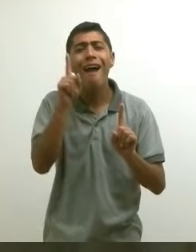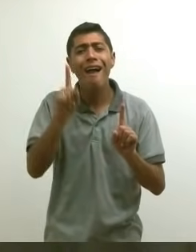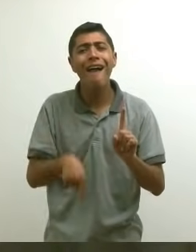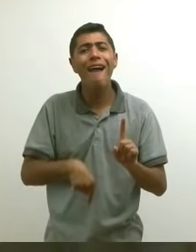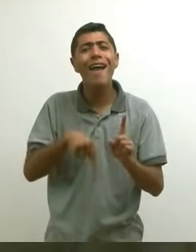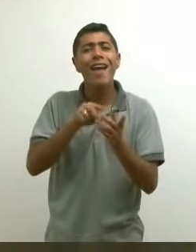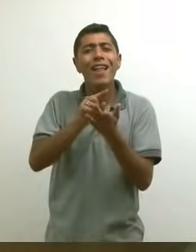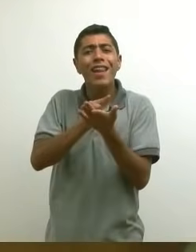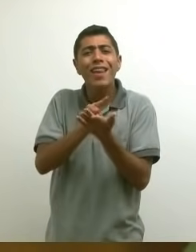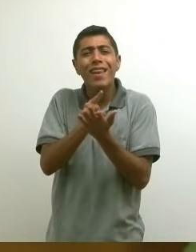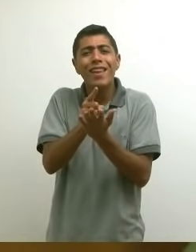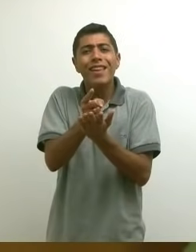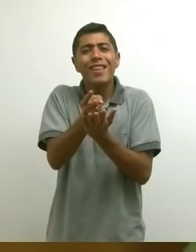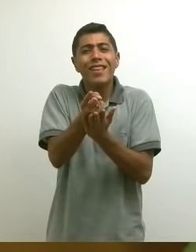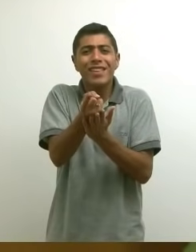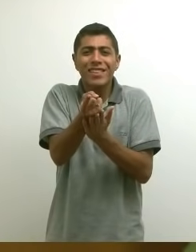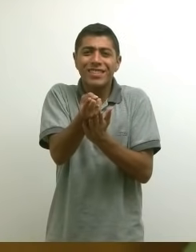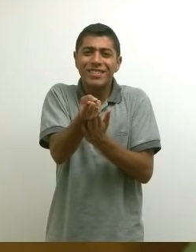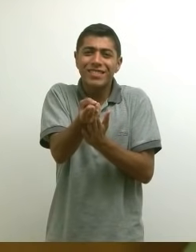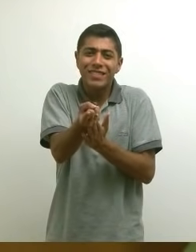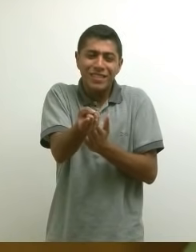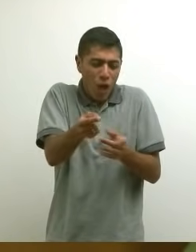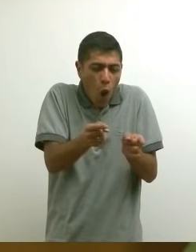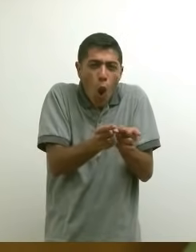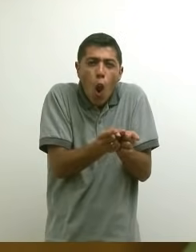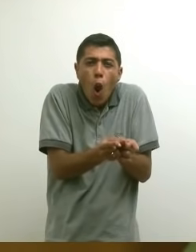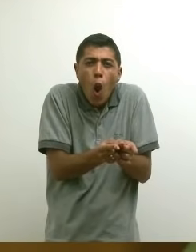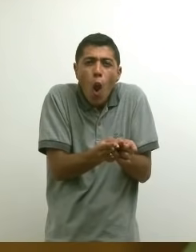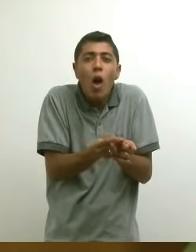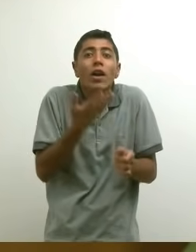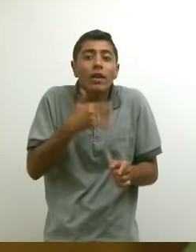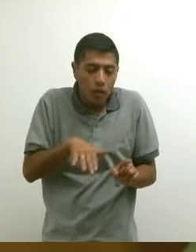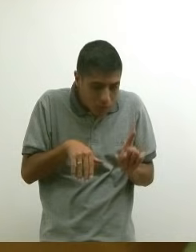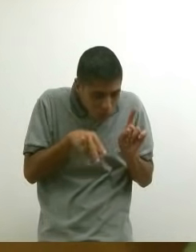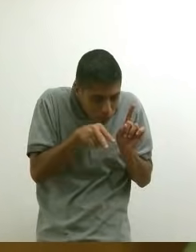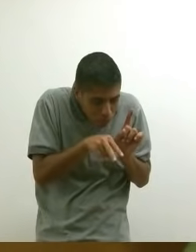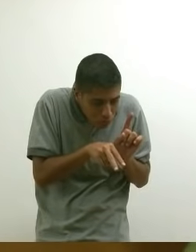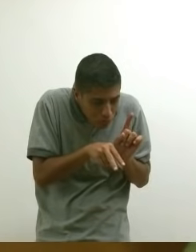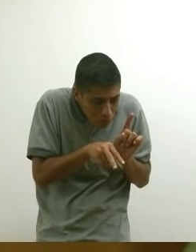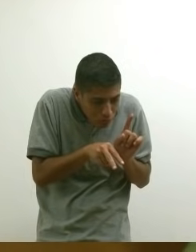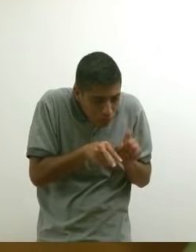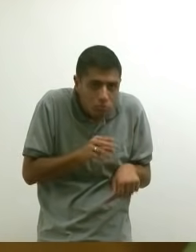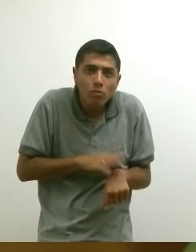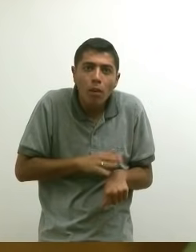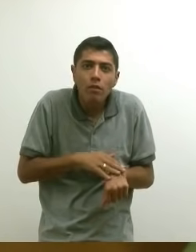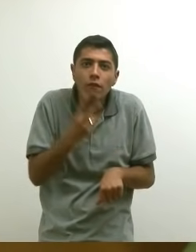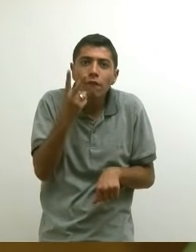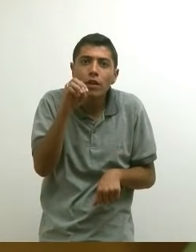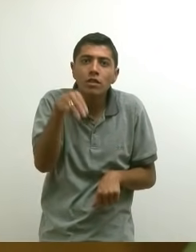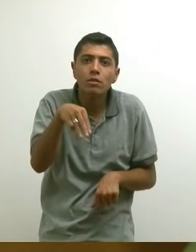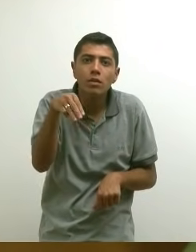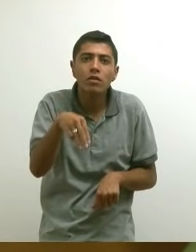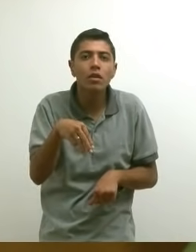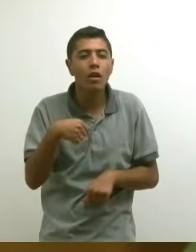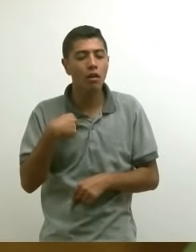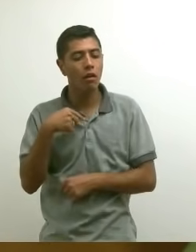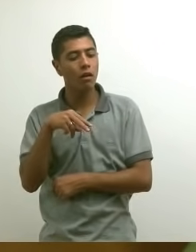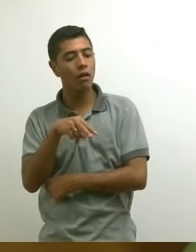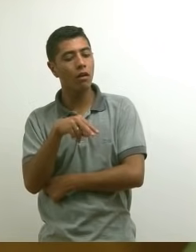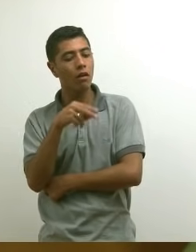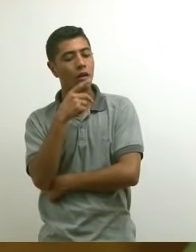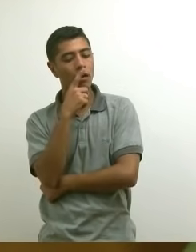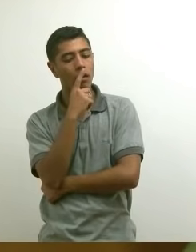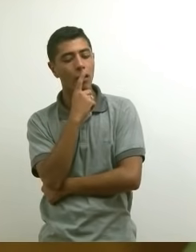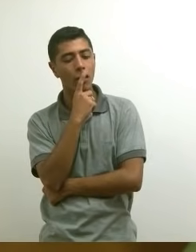sensorial mas ela estava vivendo aquele momento na minha frente então o que eu poderia falar com a criança há